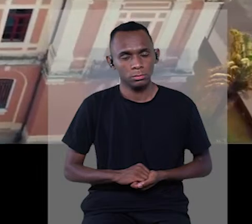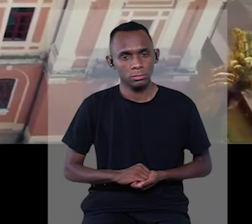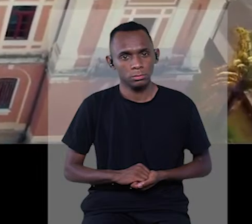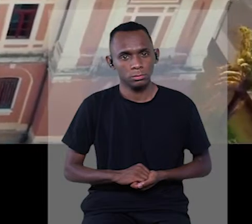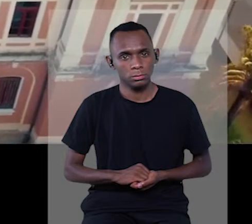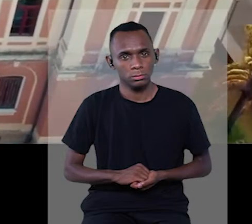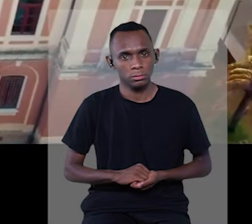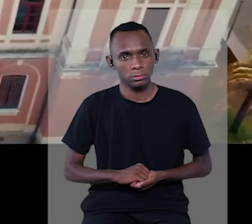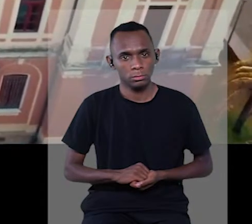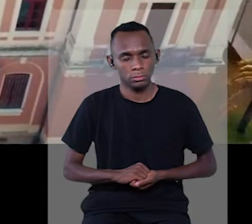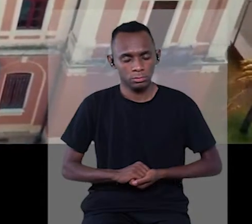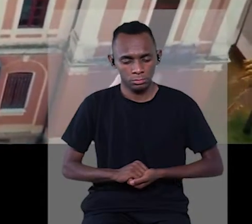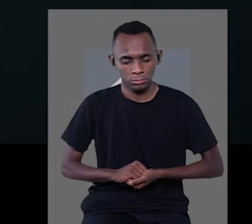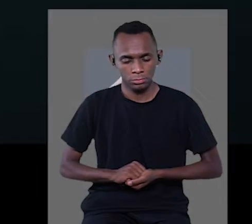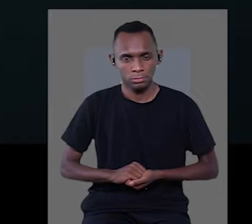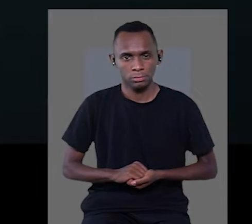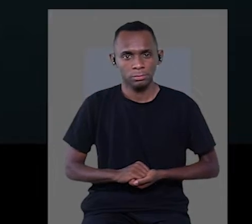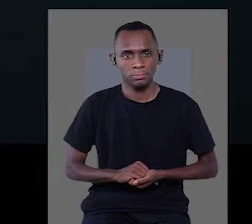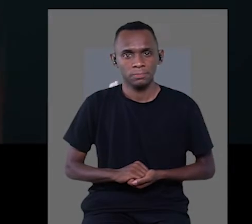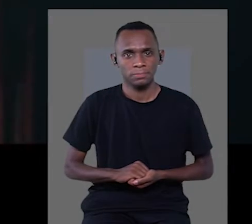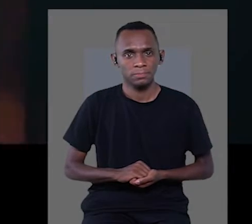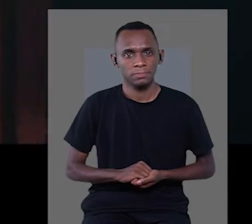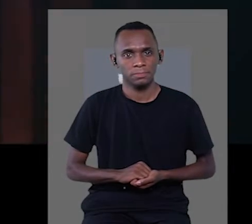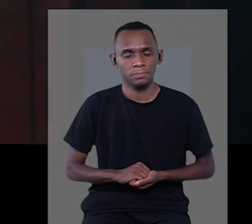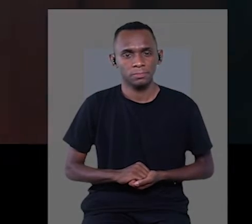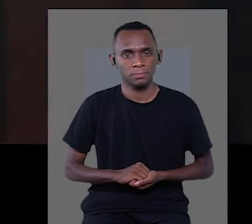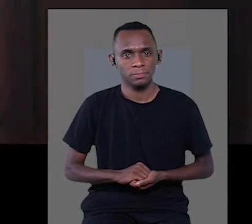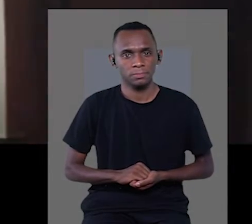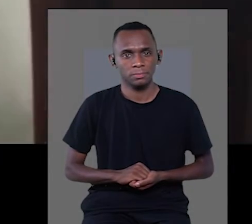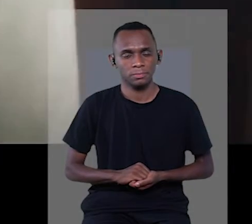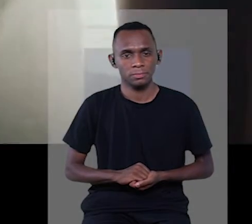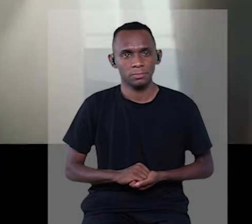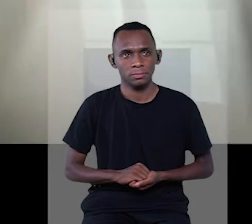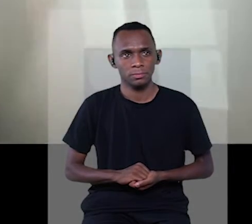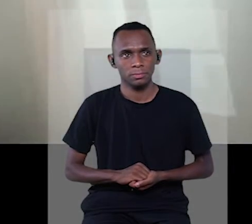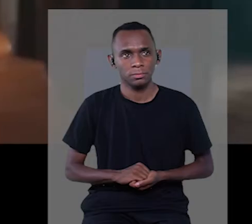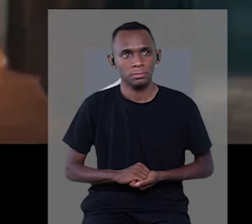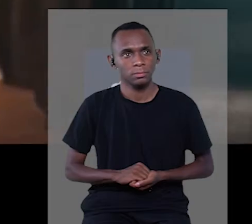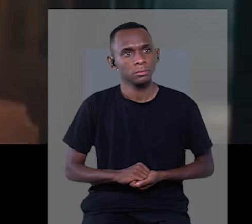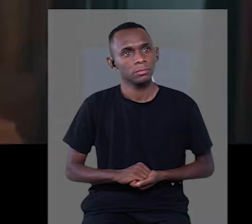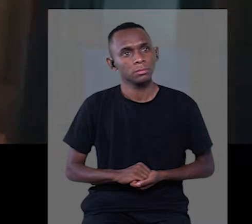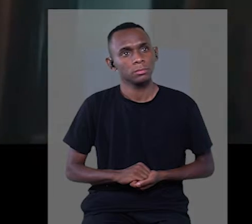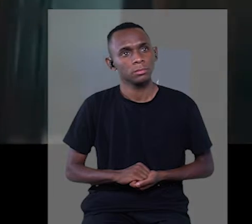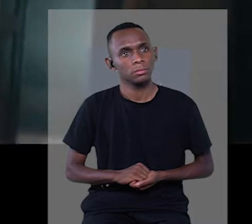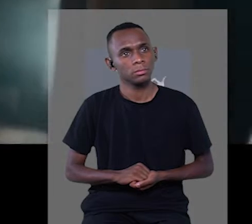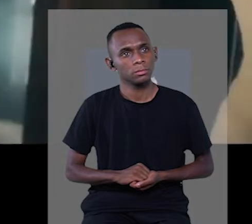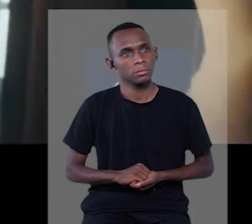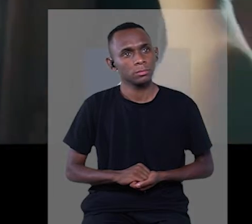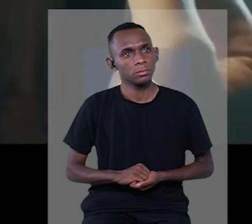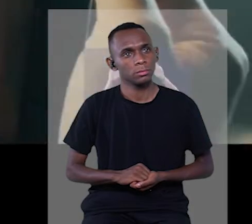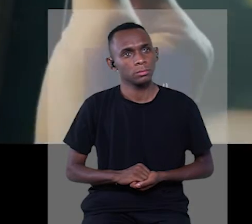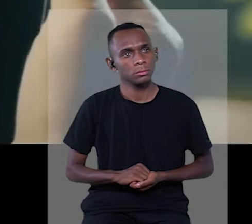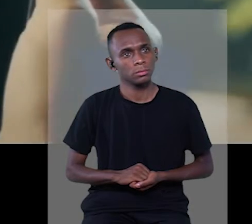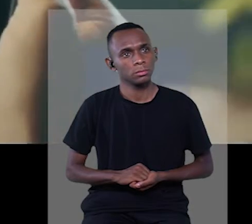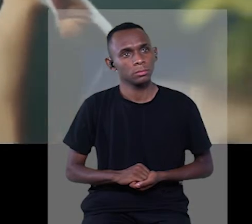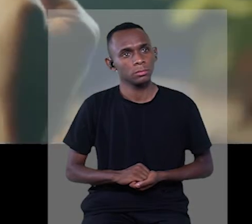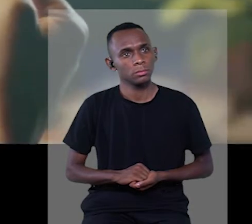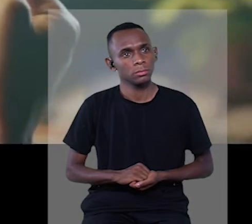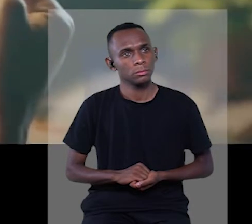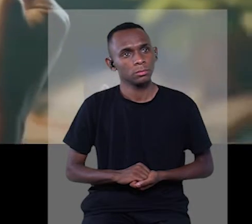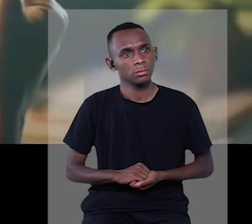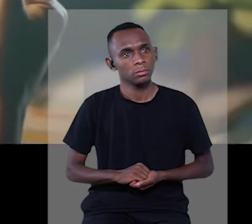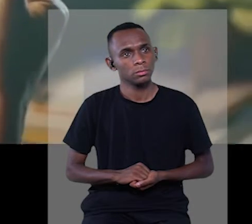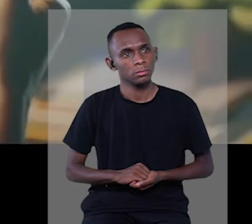históricas mais importantes do nosso estado. Mais de 1 milhão de pessoas já passaram pelo museu, levando educação